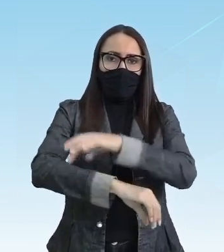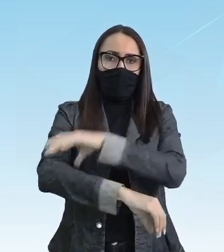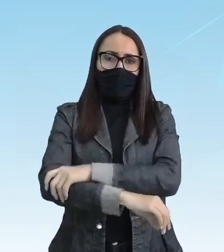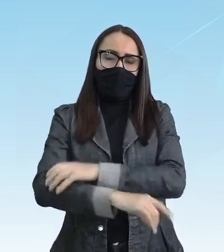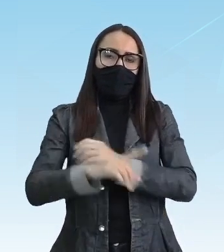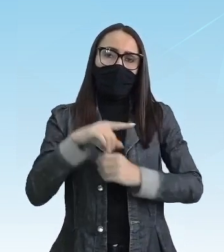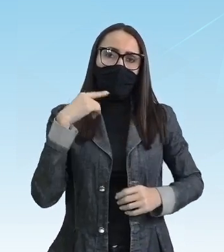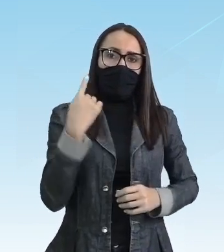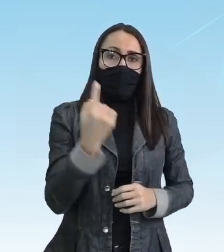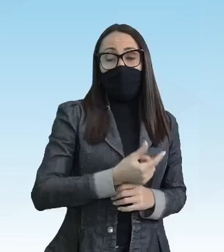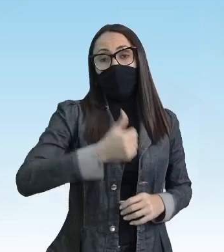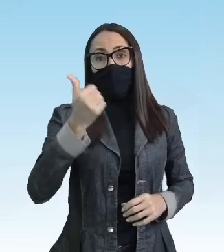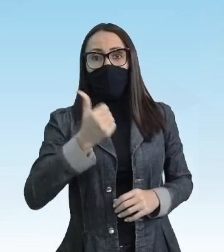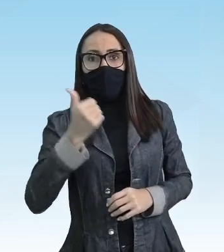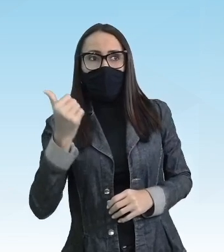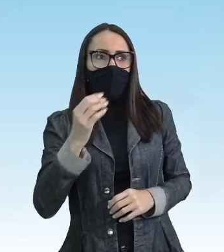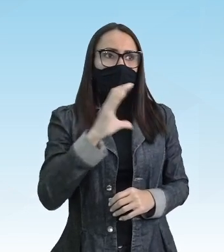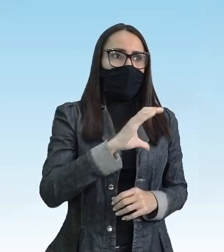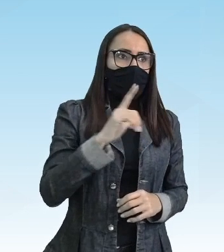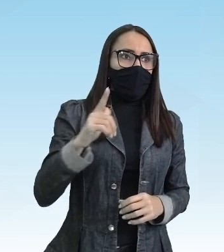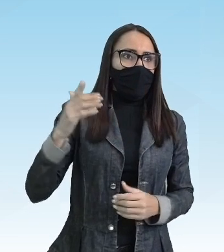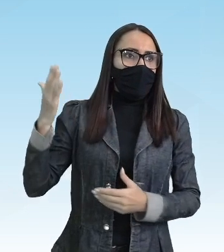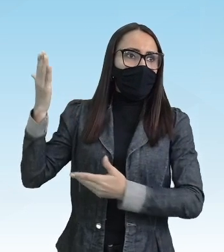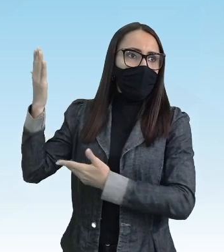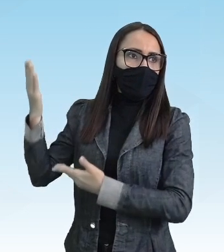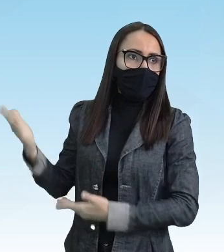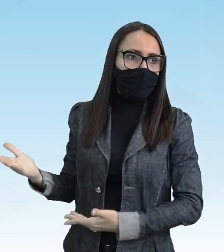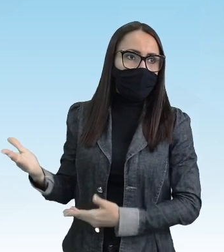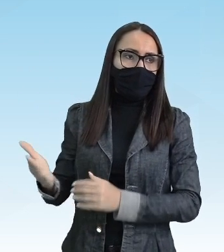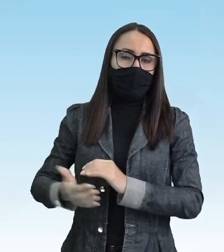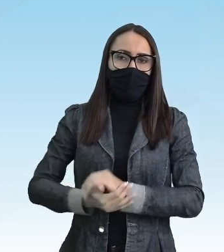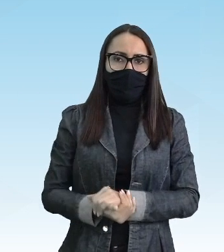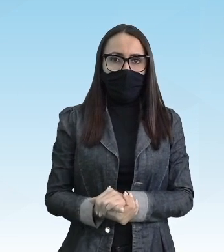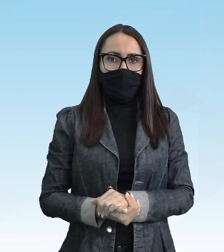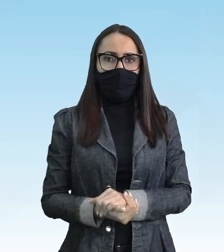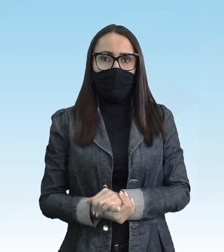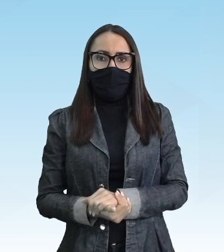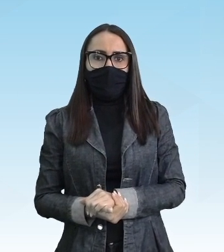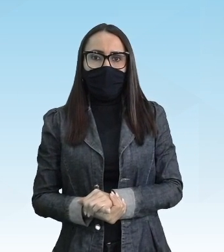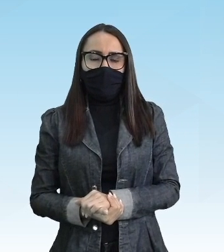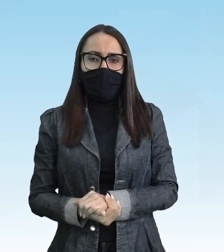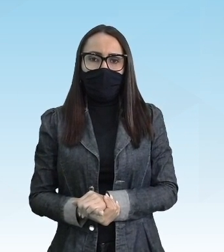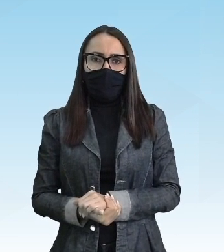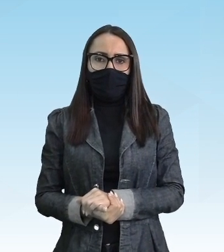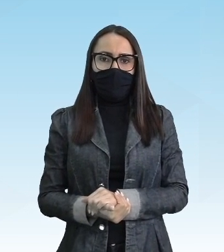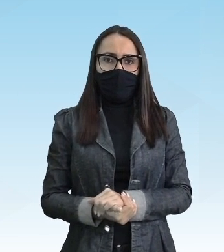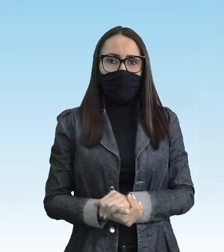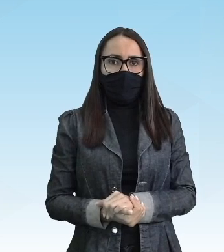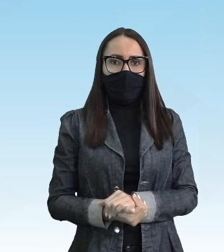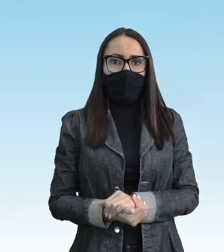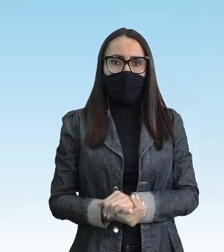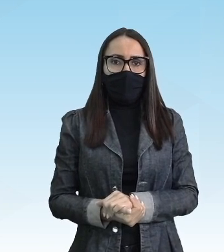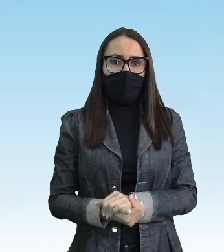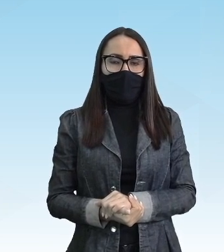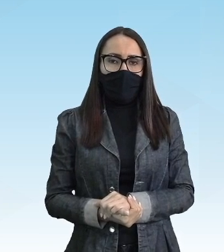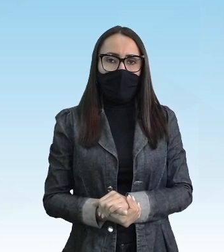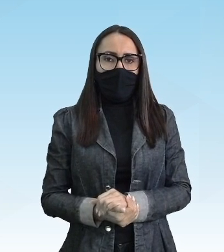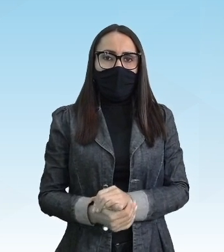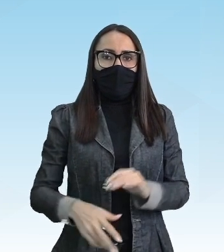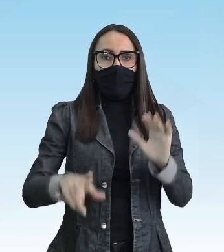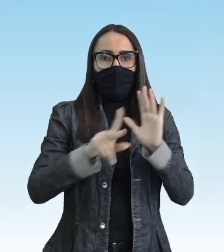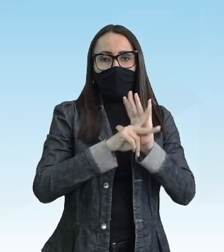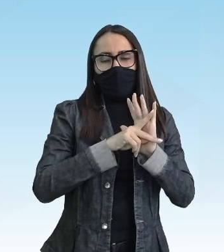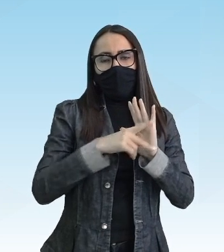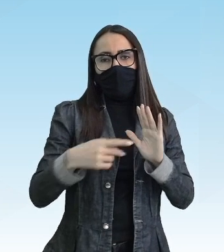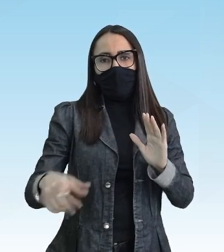primeira classificação das articulações, que são as articulações móveis. Como o próprio nome